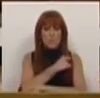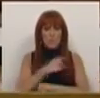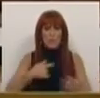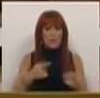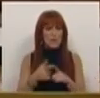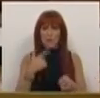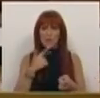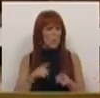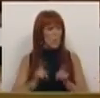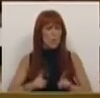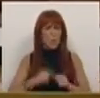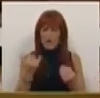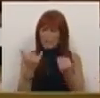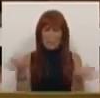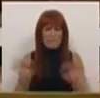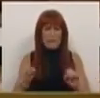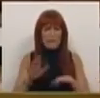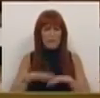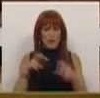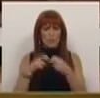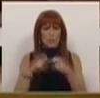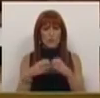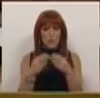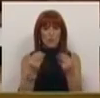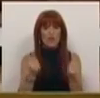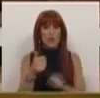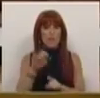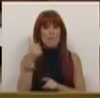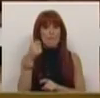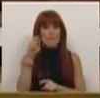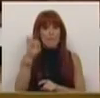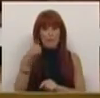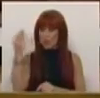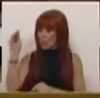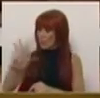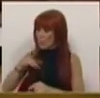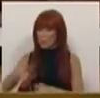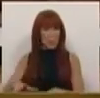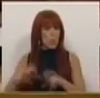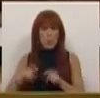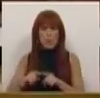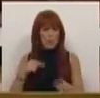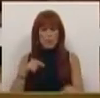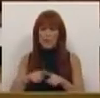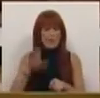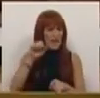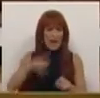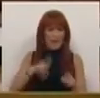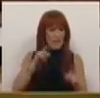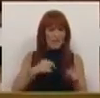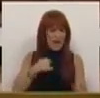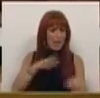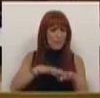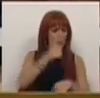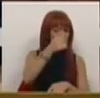Supervisores não foi sequer informado sobre os problemas e a resolução do BES. O Banco de Portugal nunca alertou a CMVM sobre o